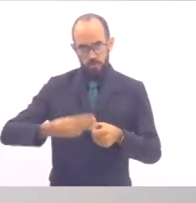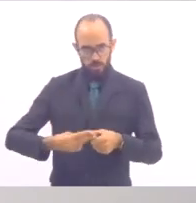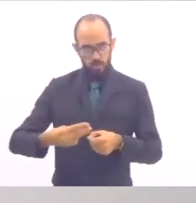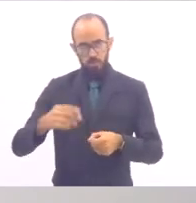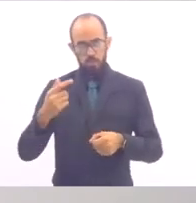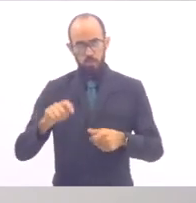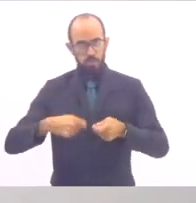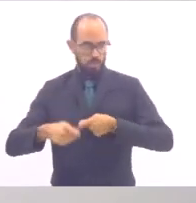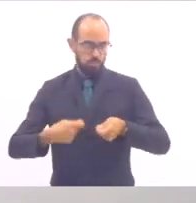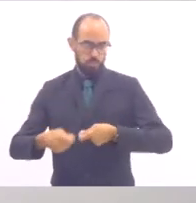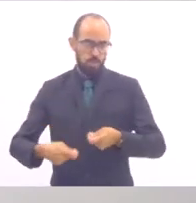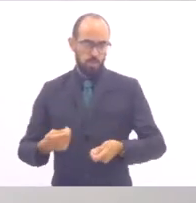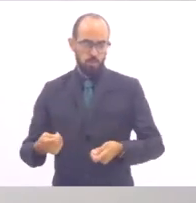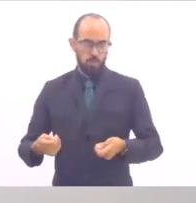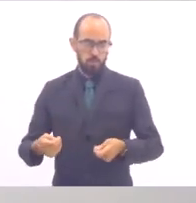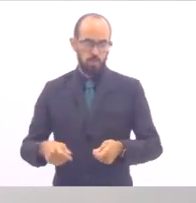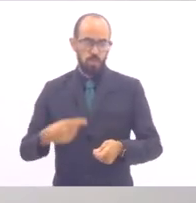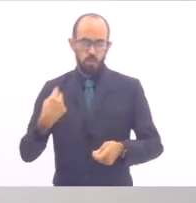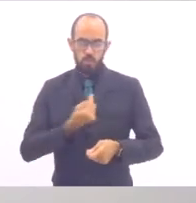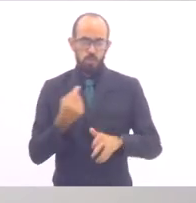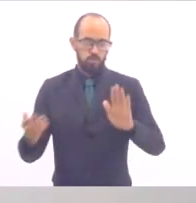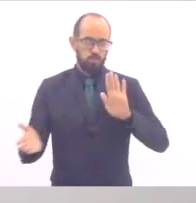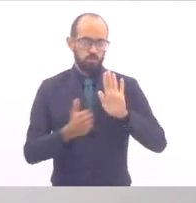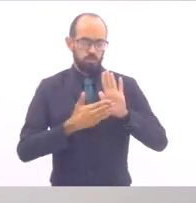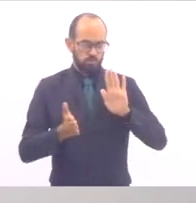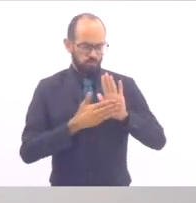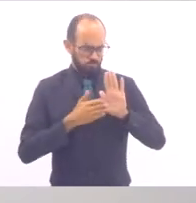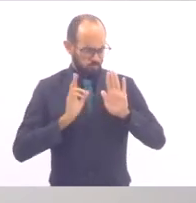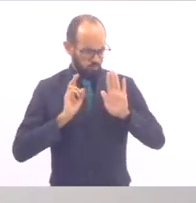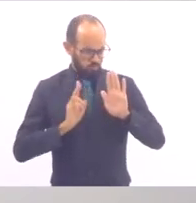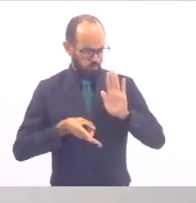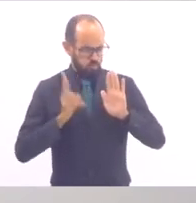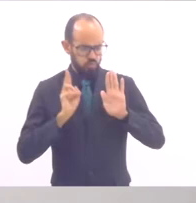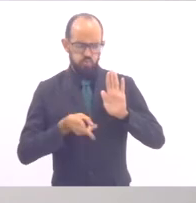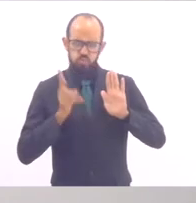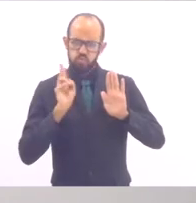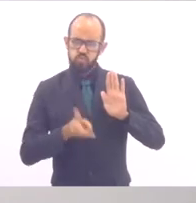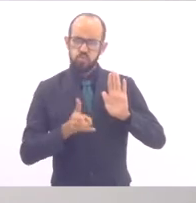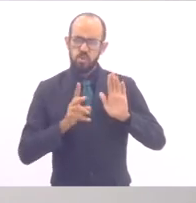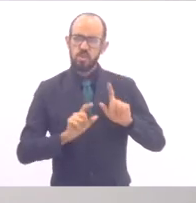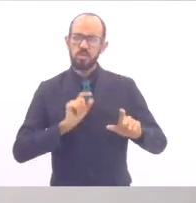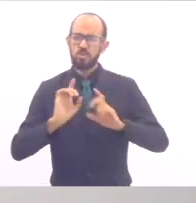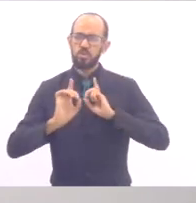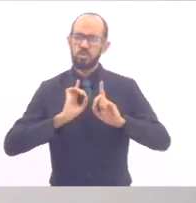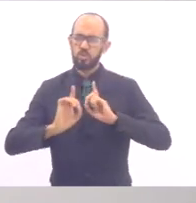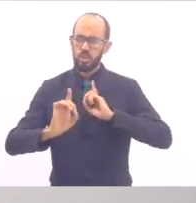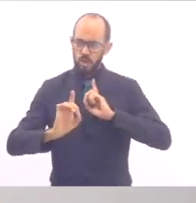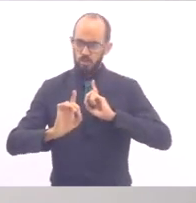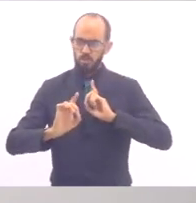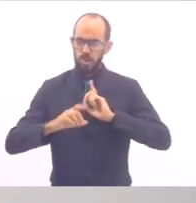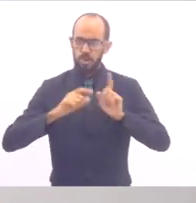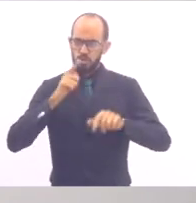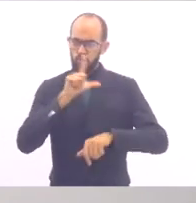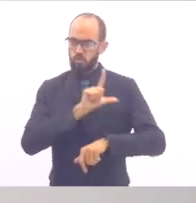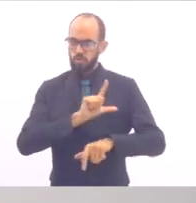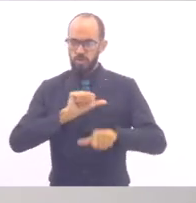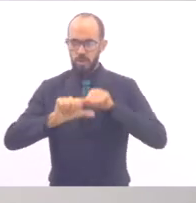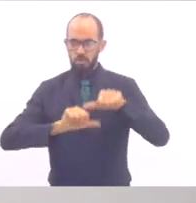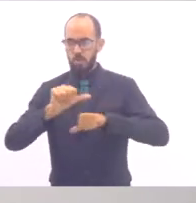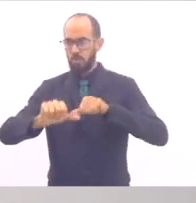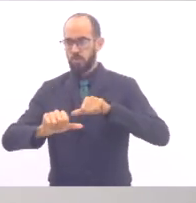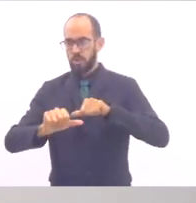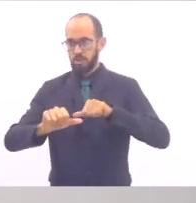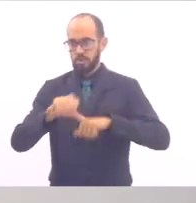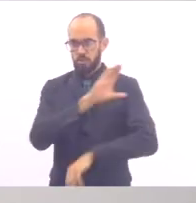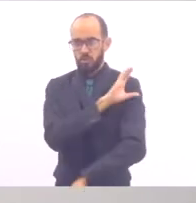gestores. Então, isso a gente tem proposto cada vez mais, esse diálogo, para que a gente possa ter uma mudança de